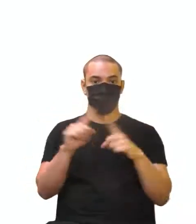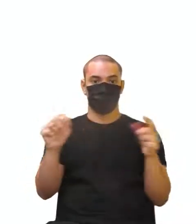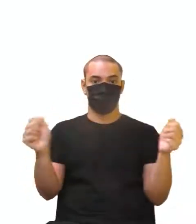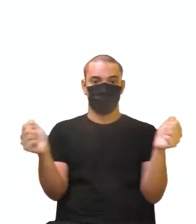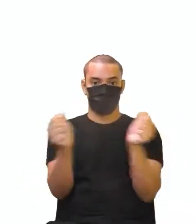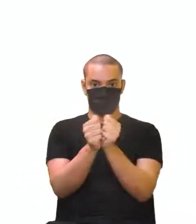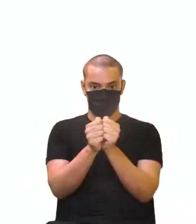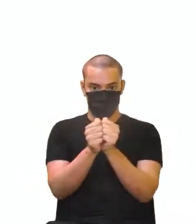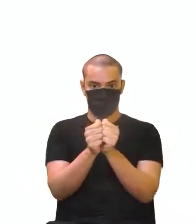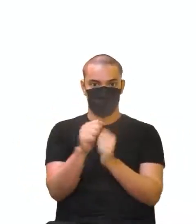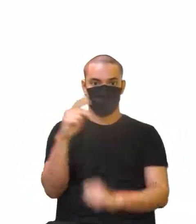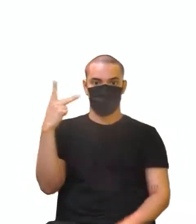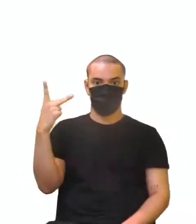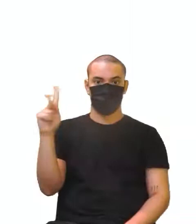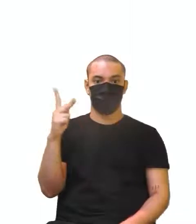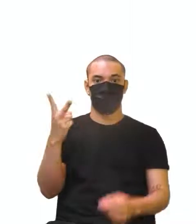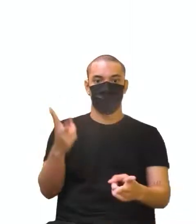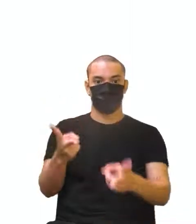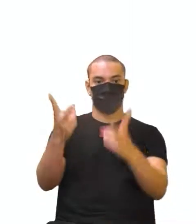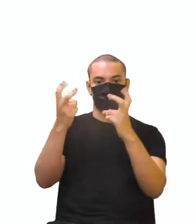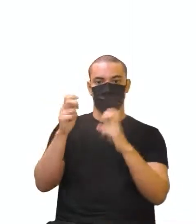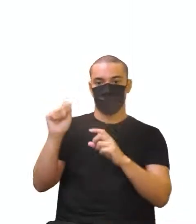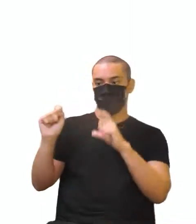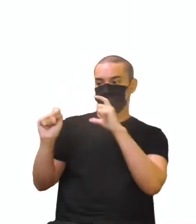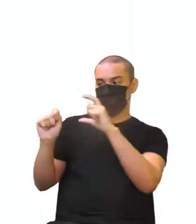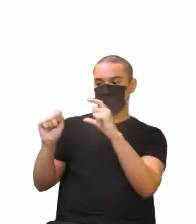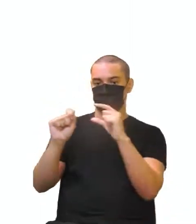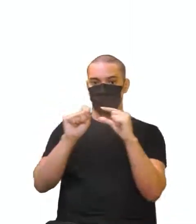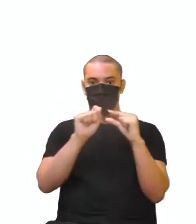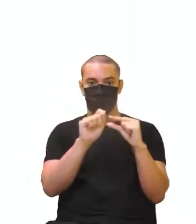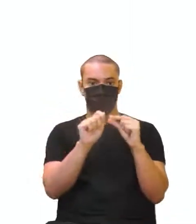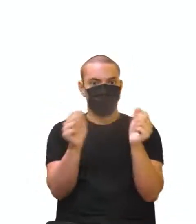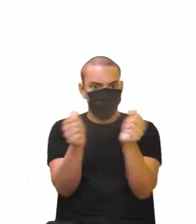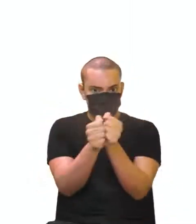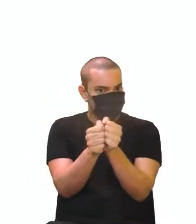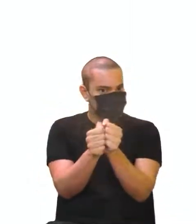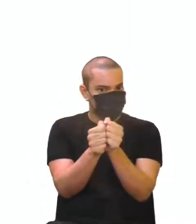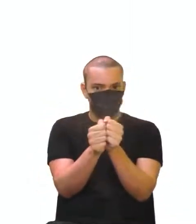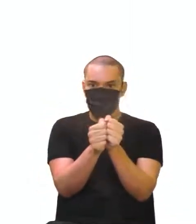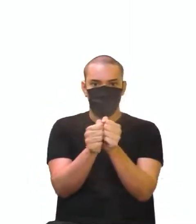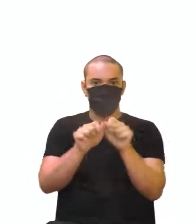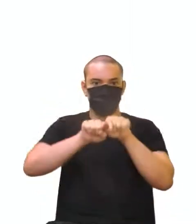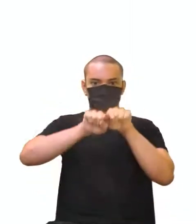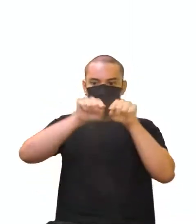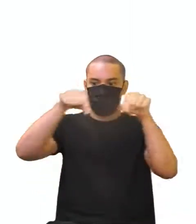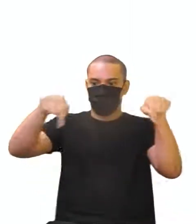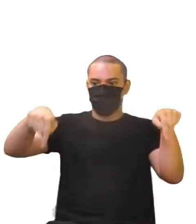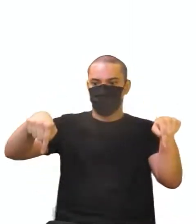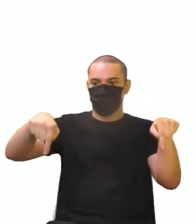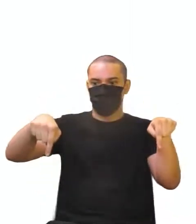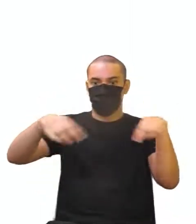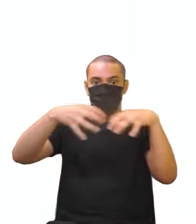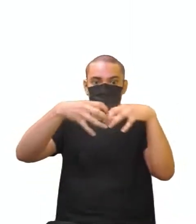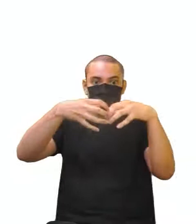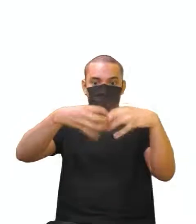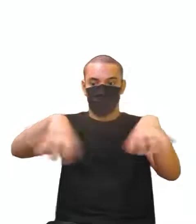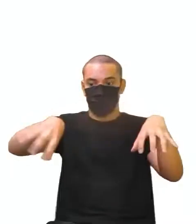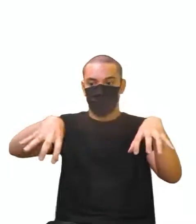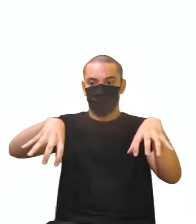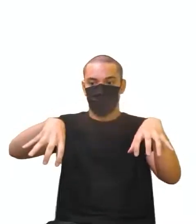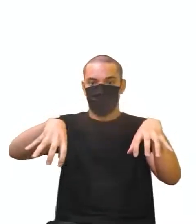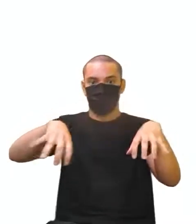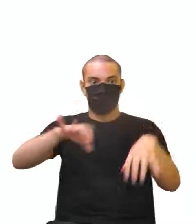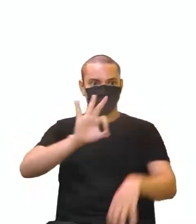gameta deles, vocês percebem que esse azão e esse azinho estão segregados, eles não estão juntos. É só aproveitar para...